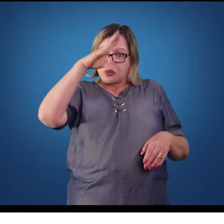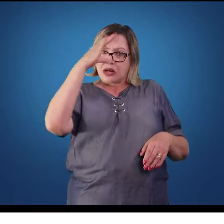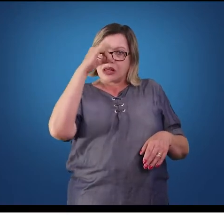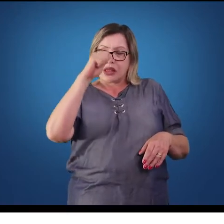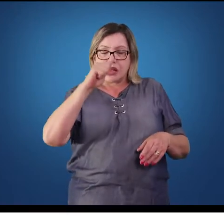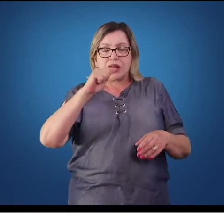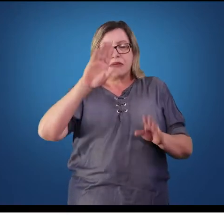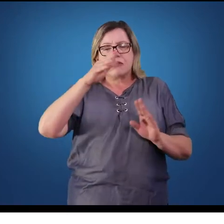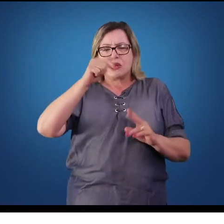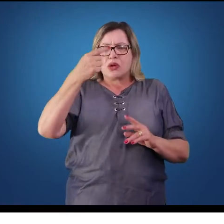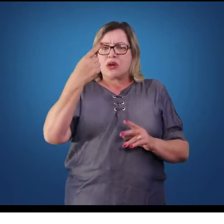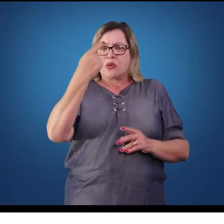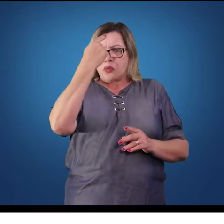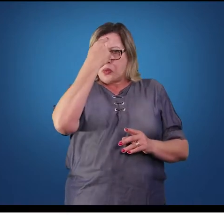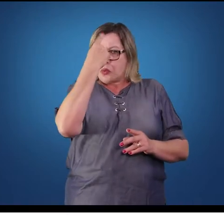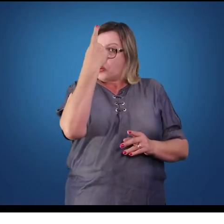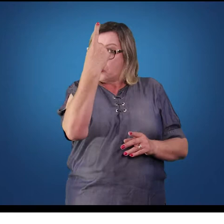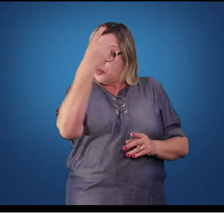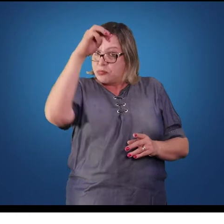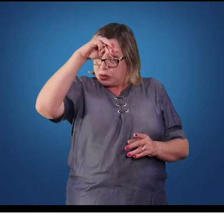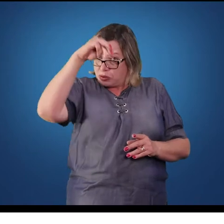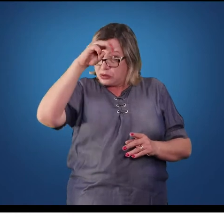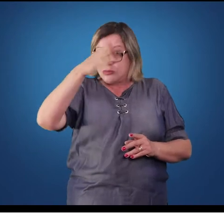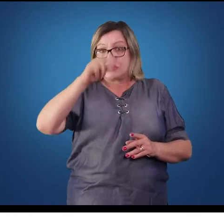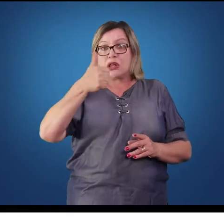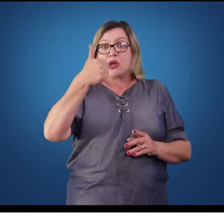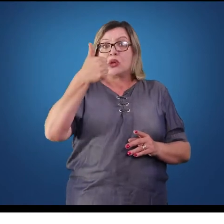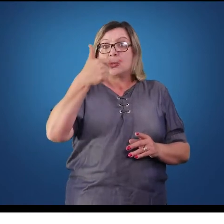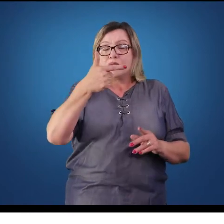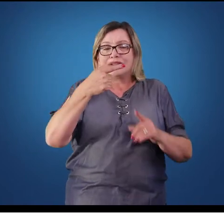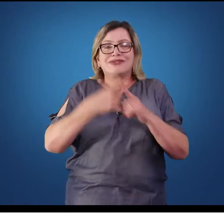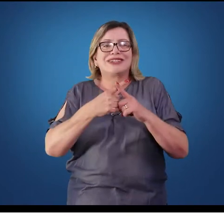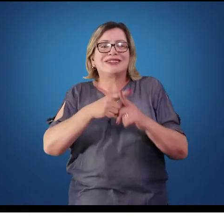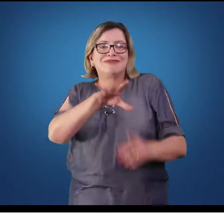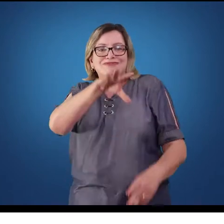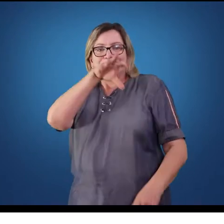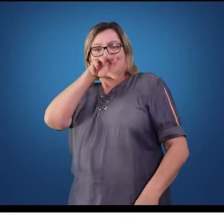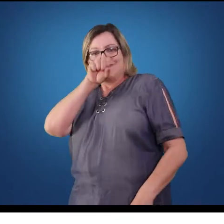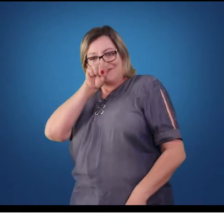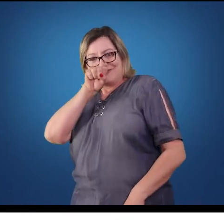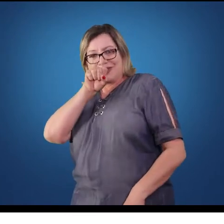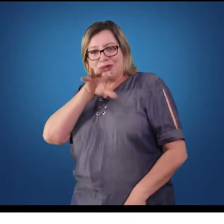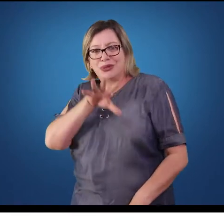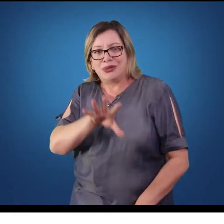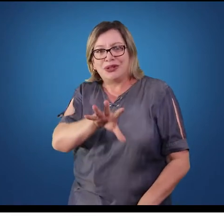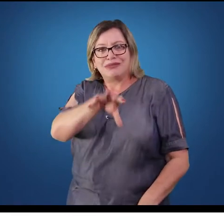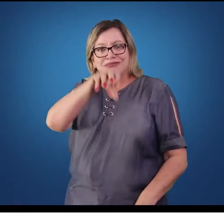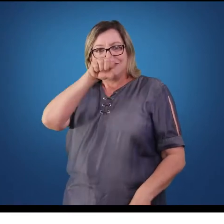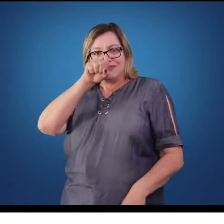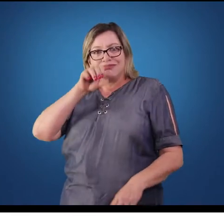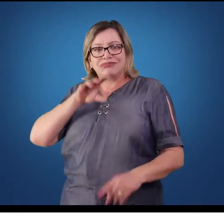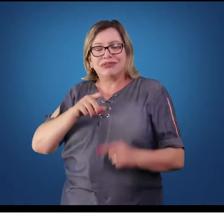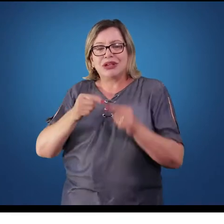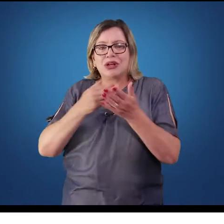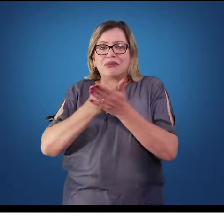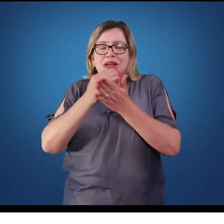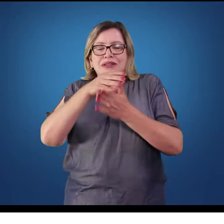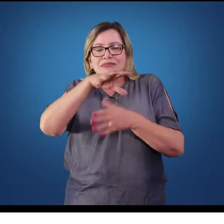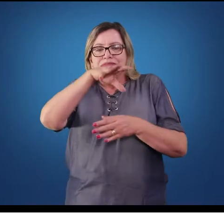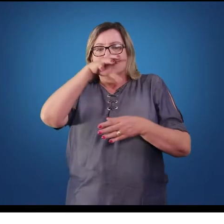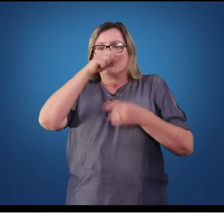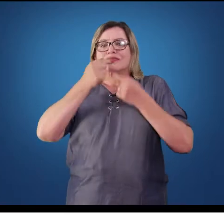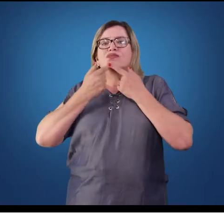respirações por minuto. A respiração, quando acontece, o ar entra pela traqueia, passa pelos